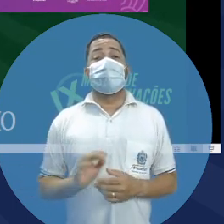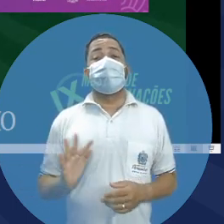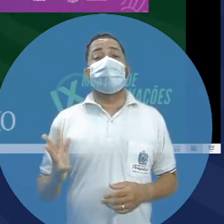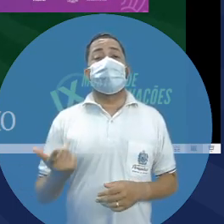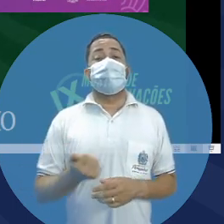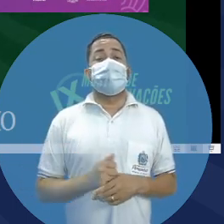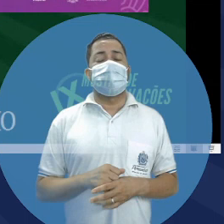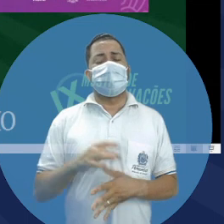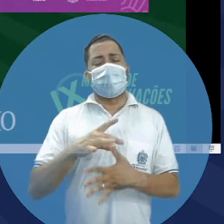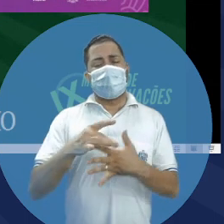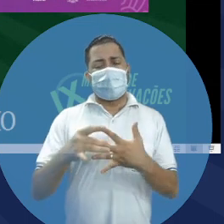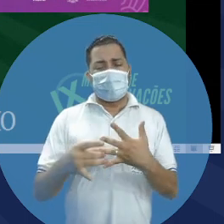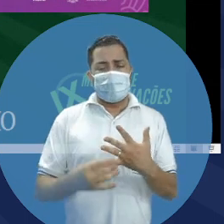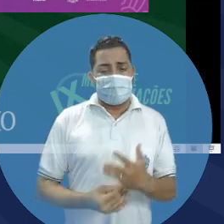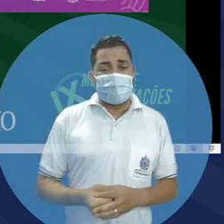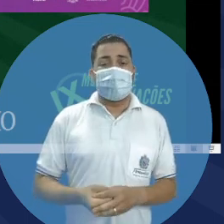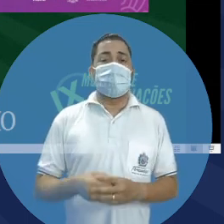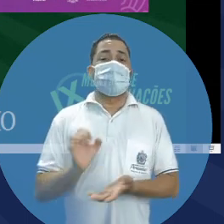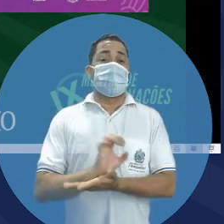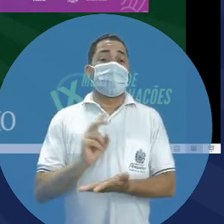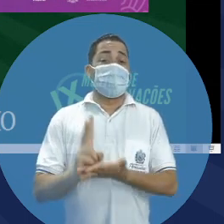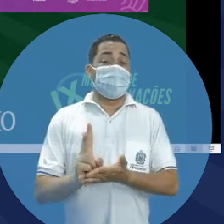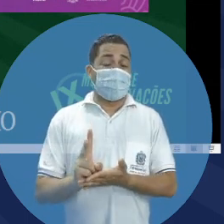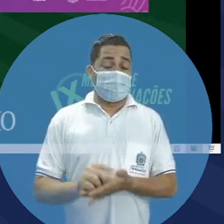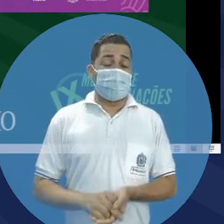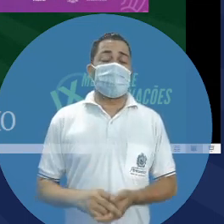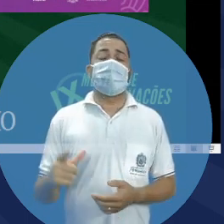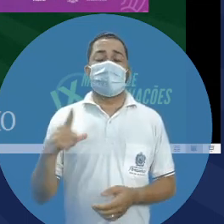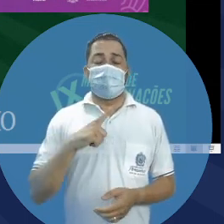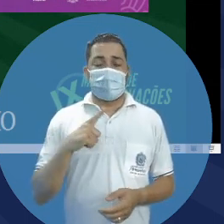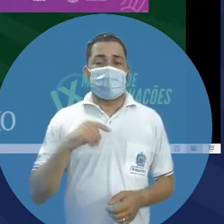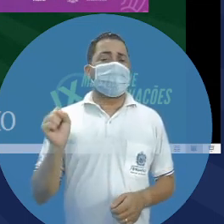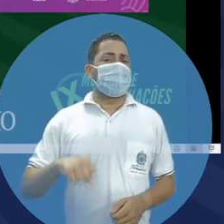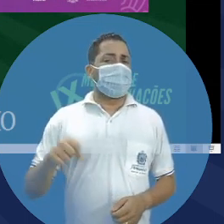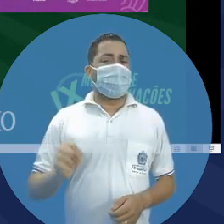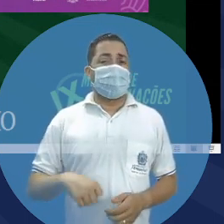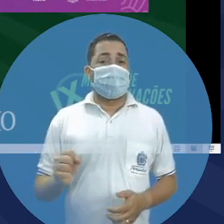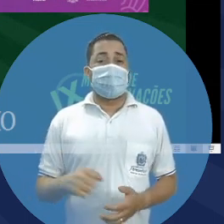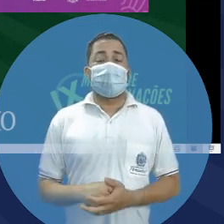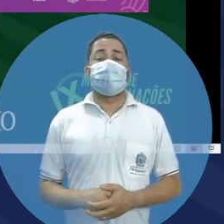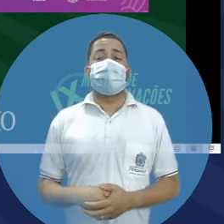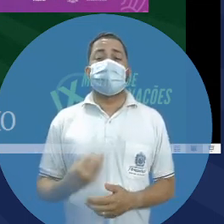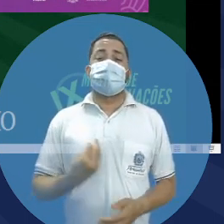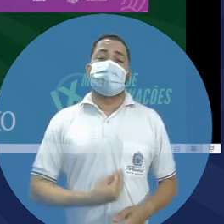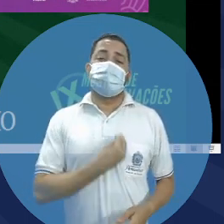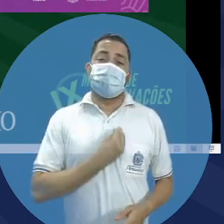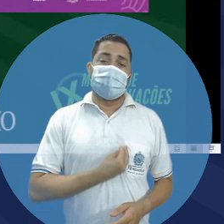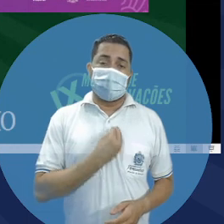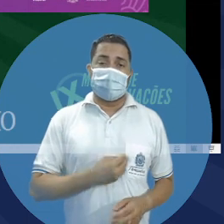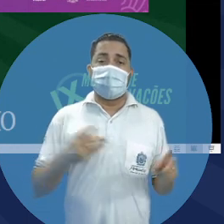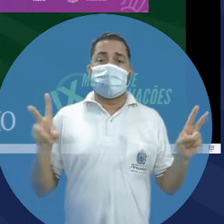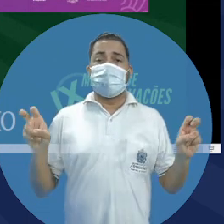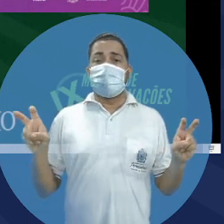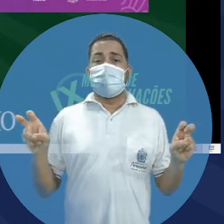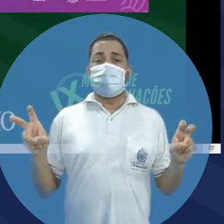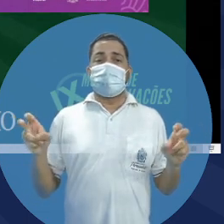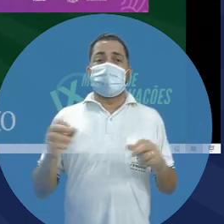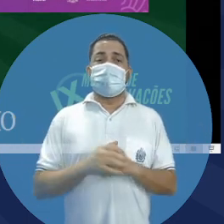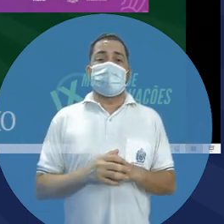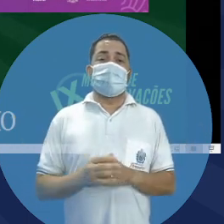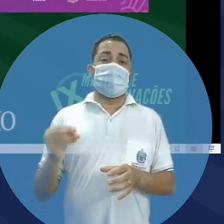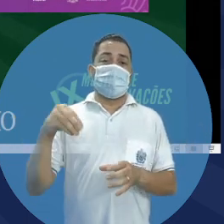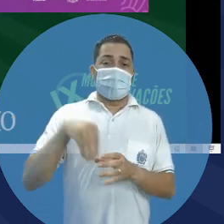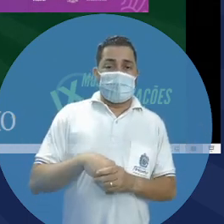componentes curriculares, eles podem sim estarem evidenciando essa temática dentro do